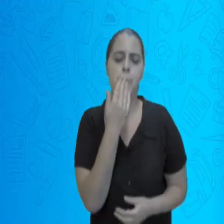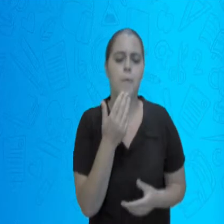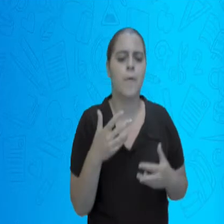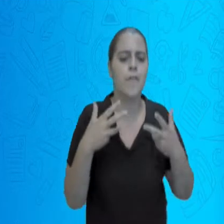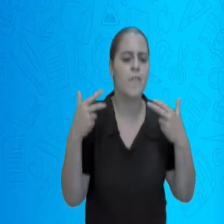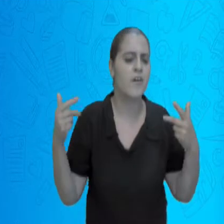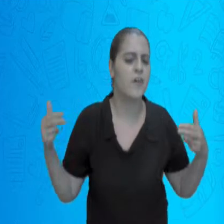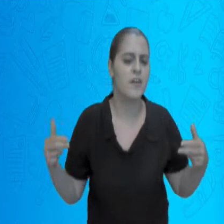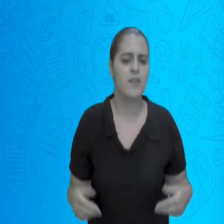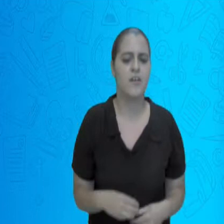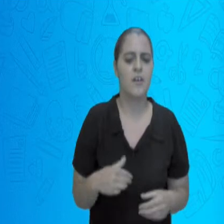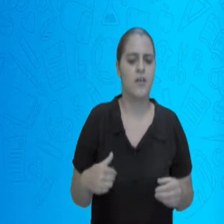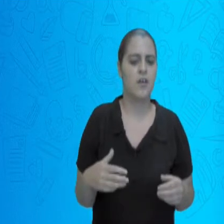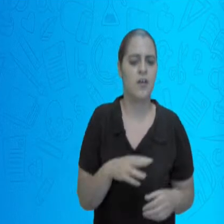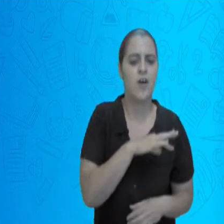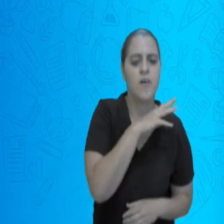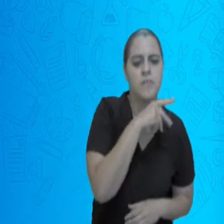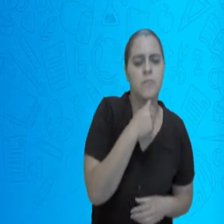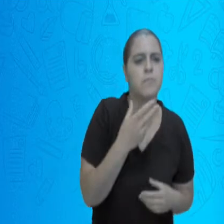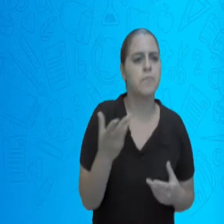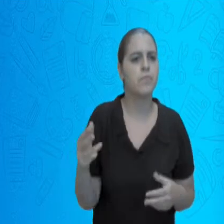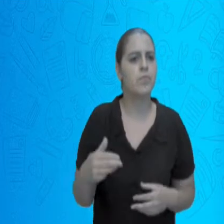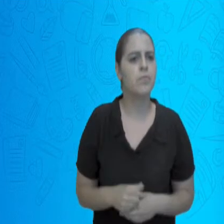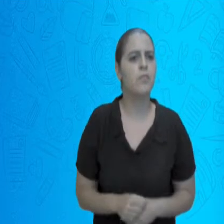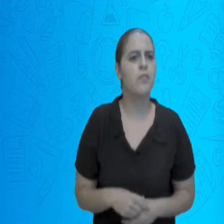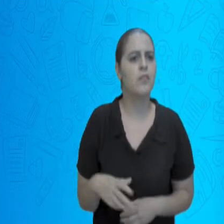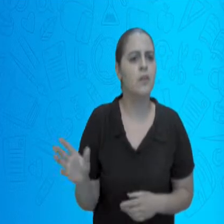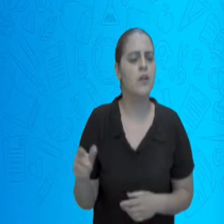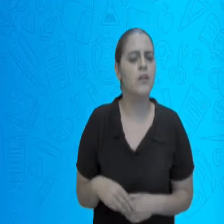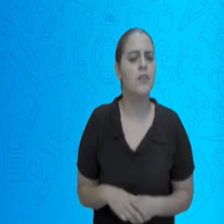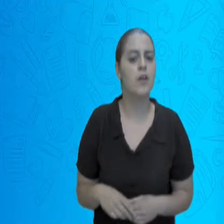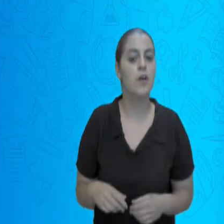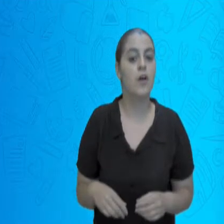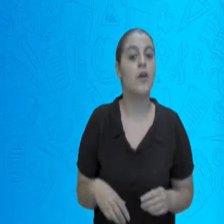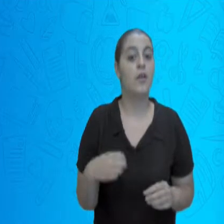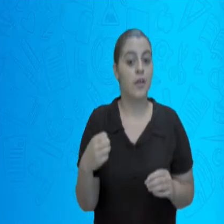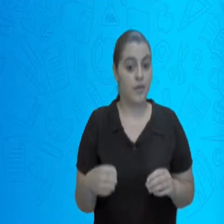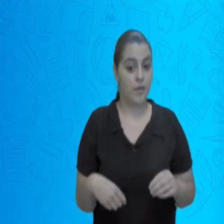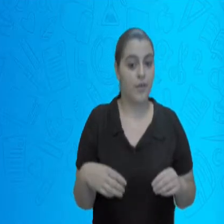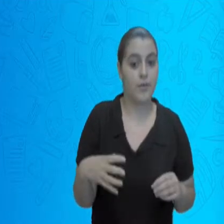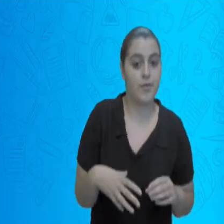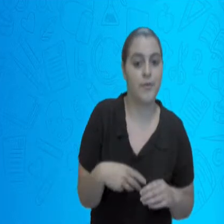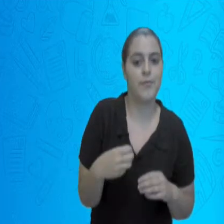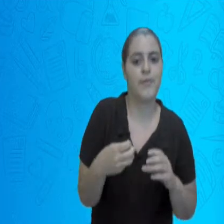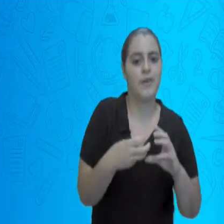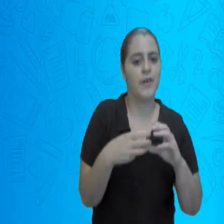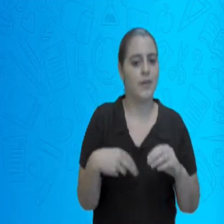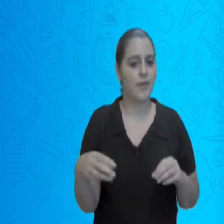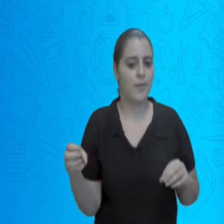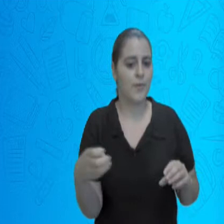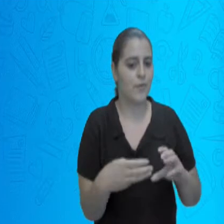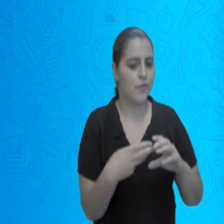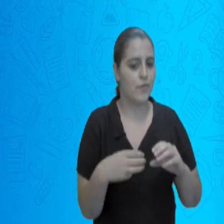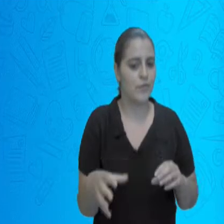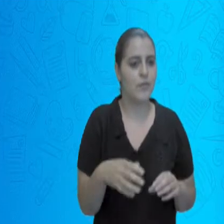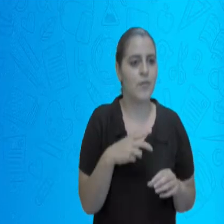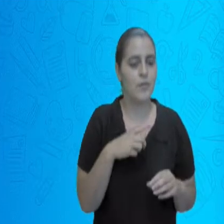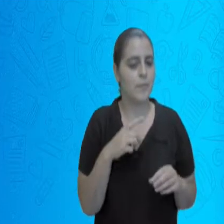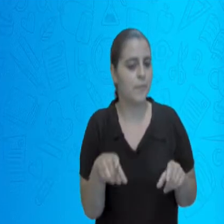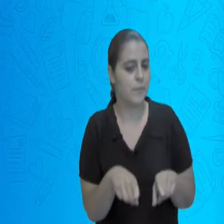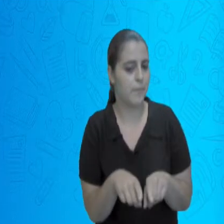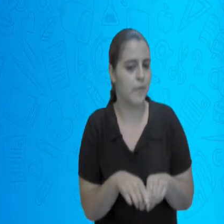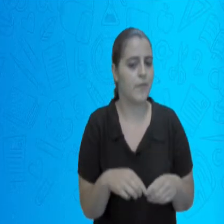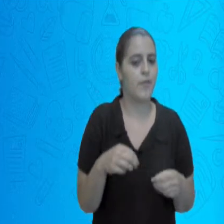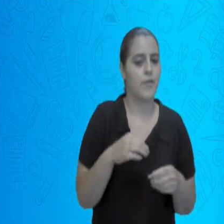com o Animalia, né? Mas não são. Eles são eucariontes, eles também possuem um